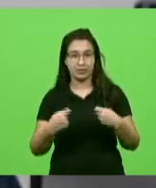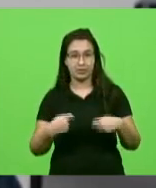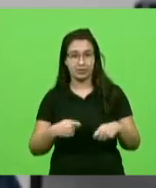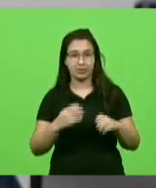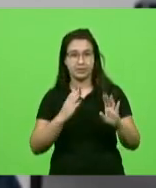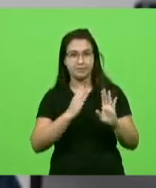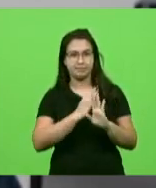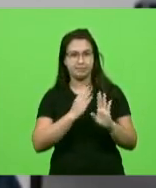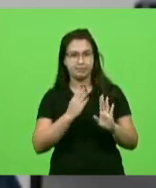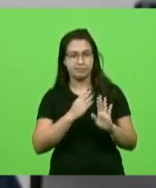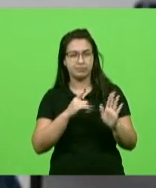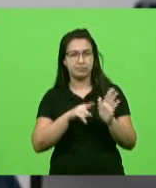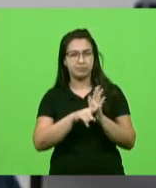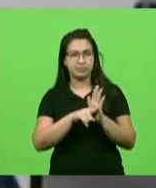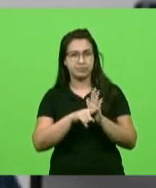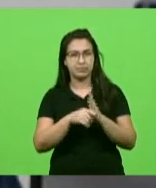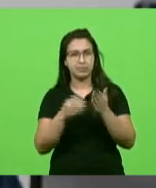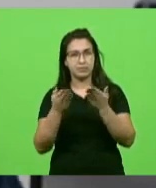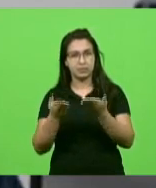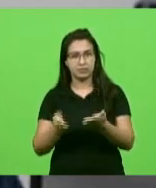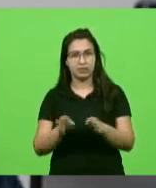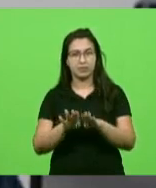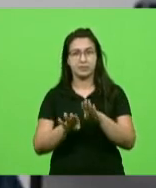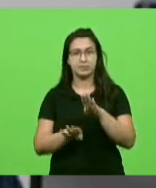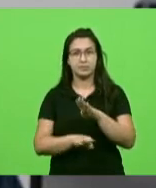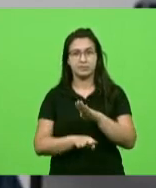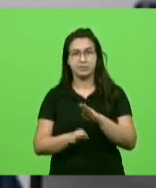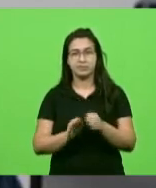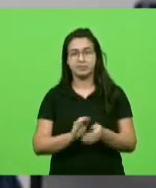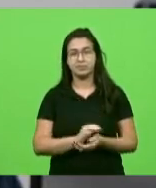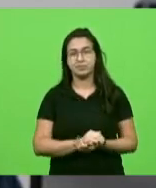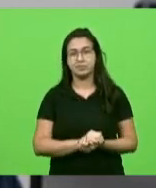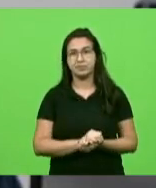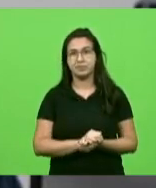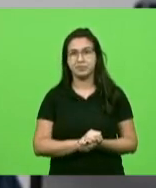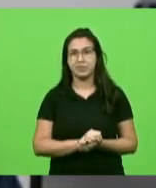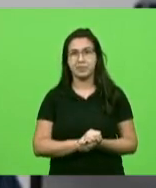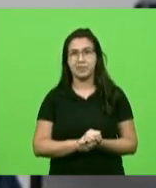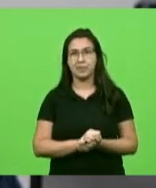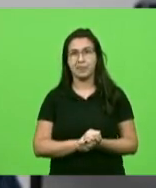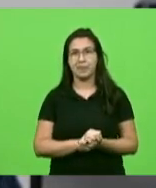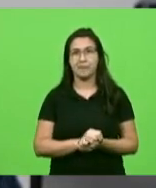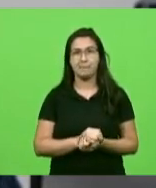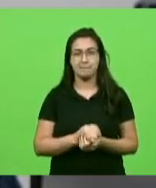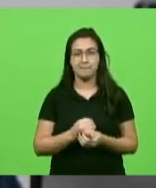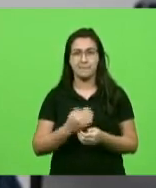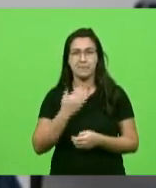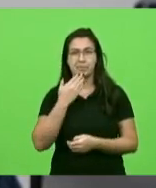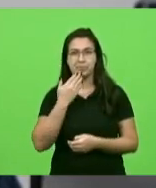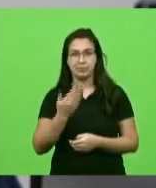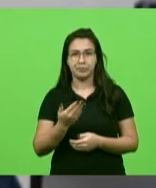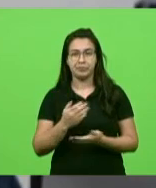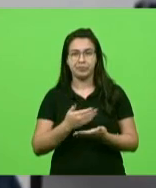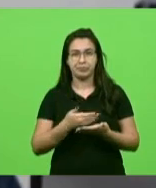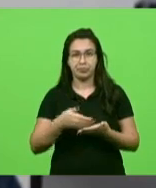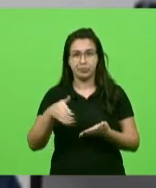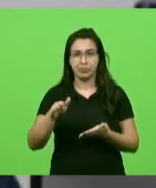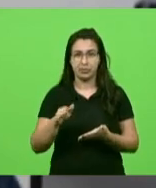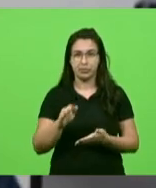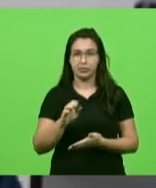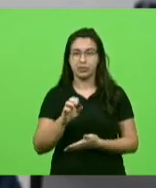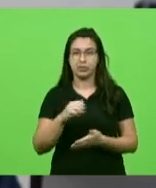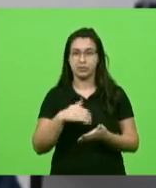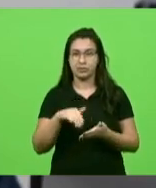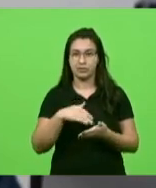prévia apuração da responsabilidade subordinado Suzete ao campo dos fatos especialmente em seus pedidos de exoneração do secretário